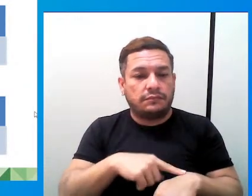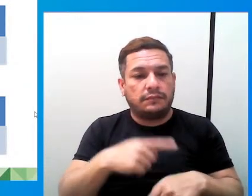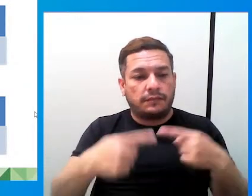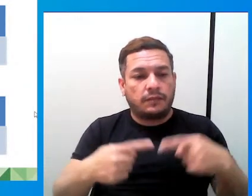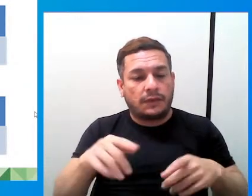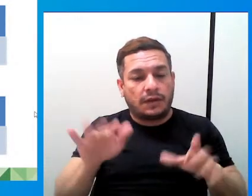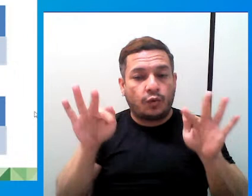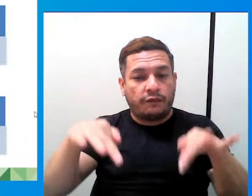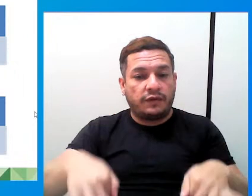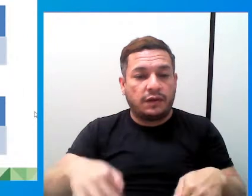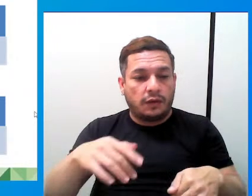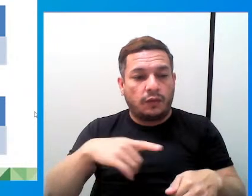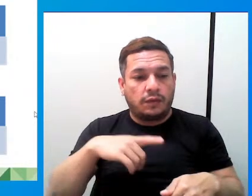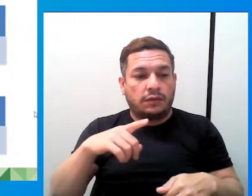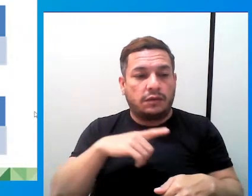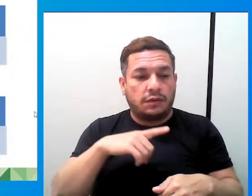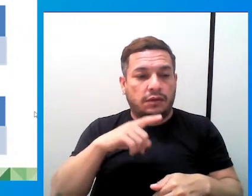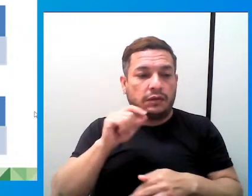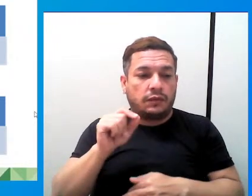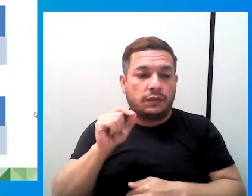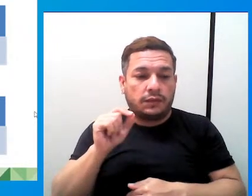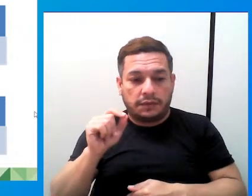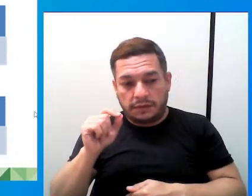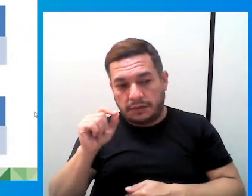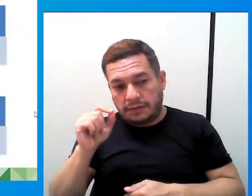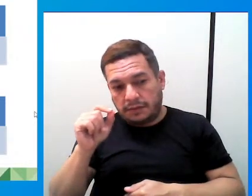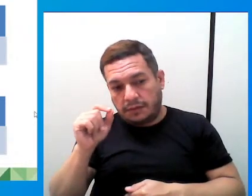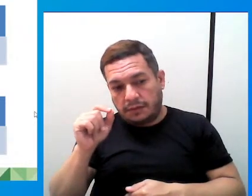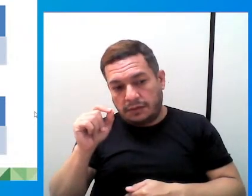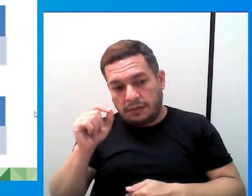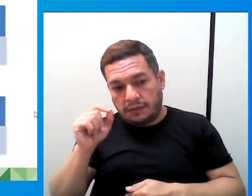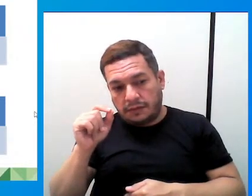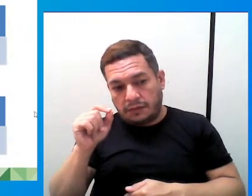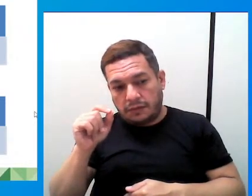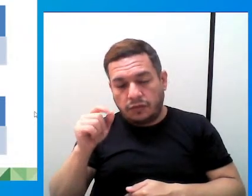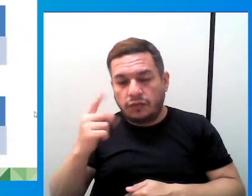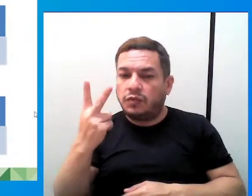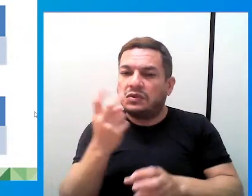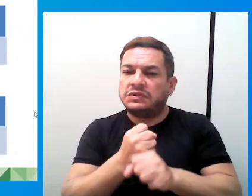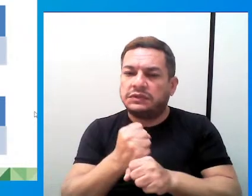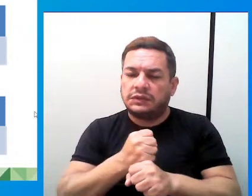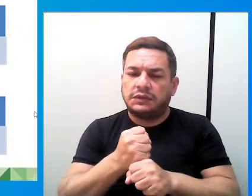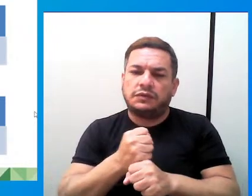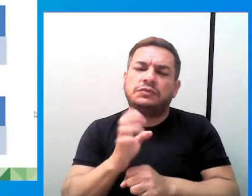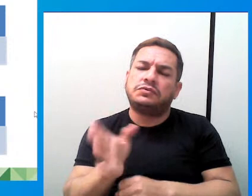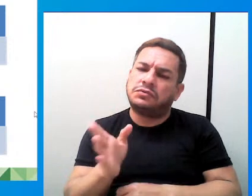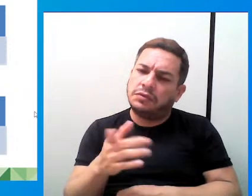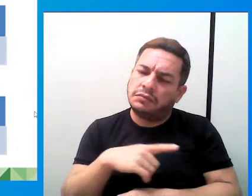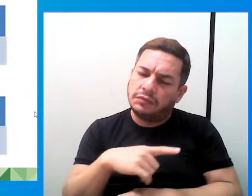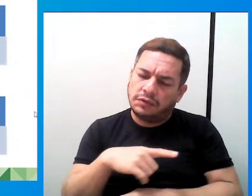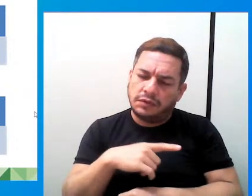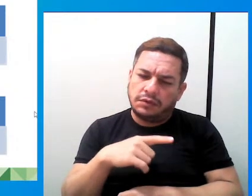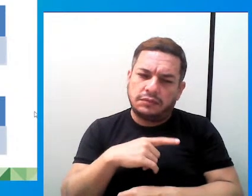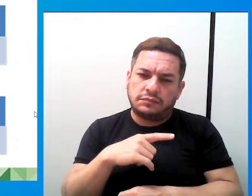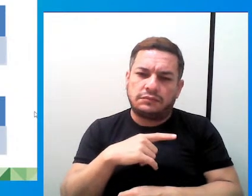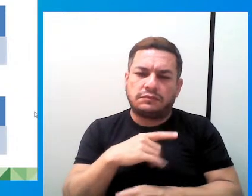no final dela, nós dissemos que essa política ela teria que ser revista com 2 anos de existência, em